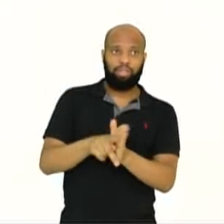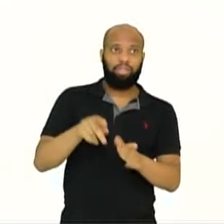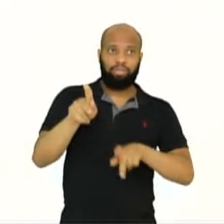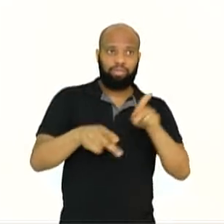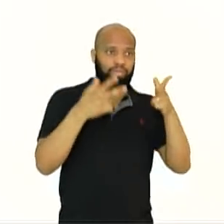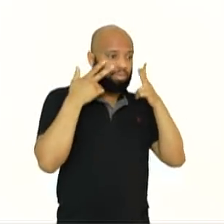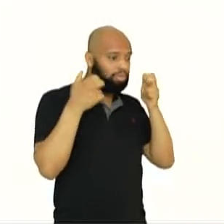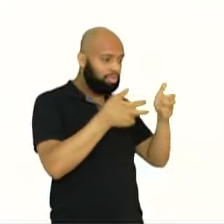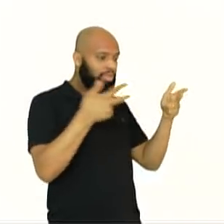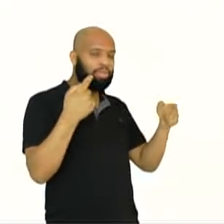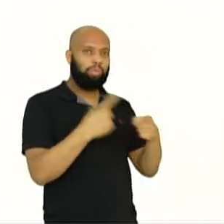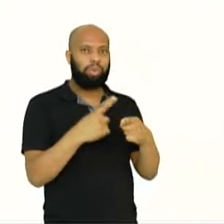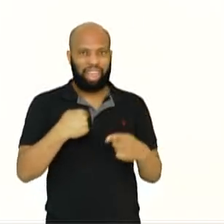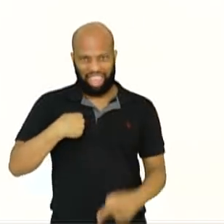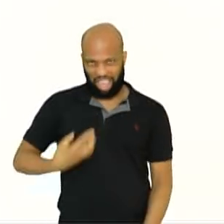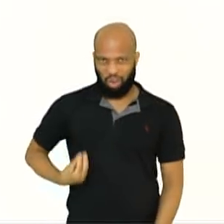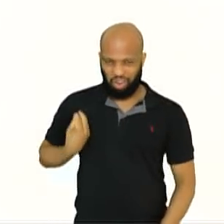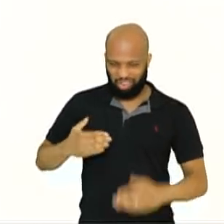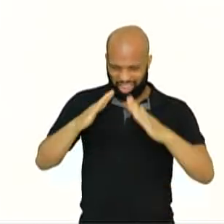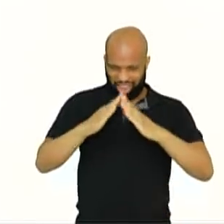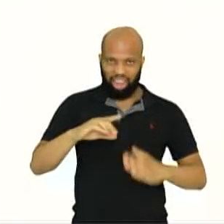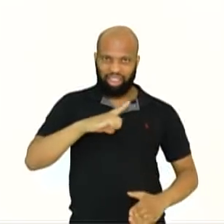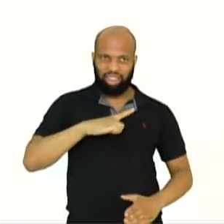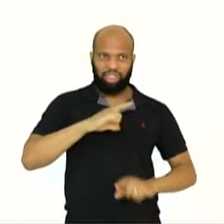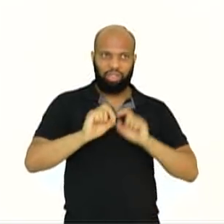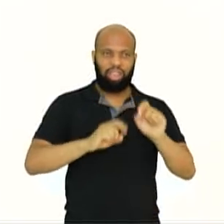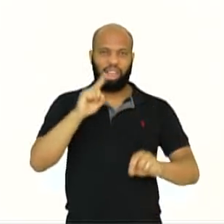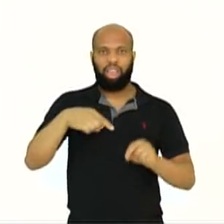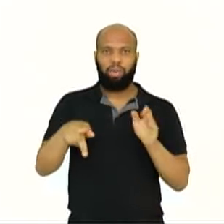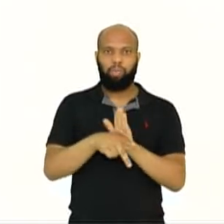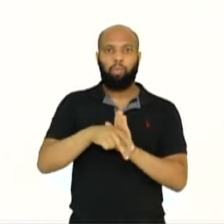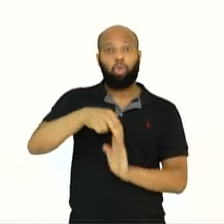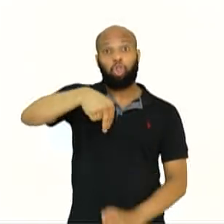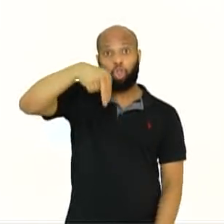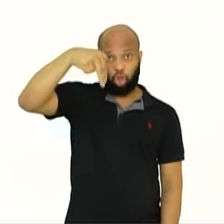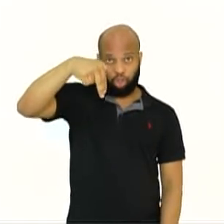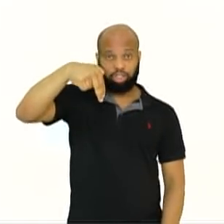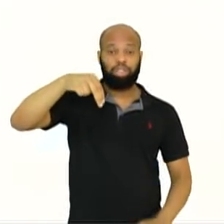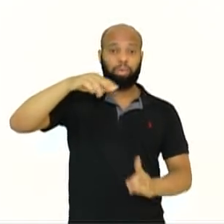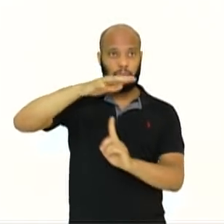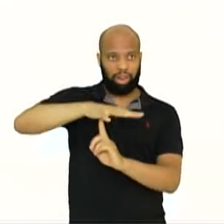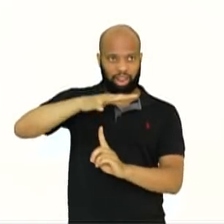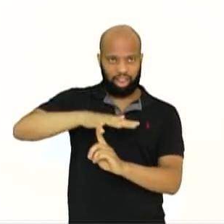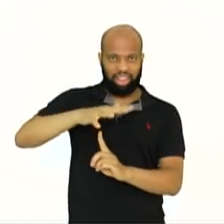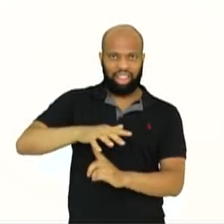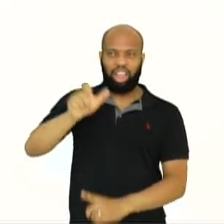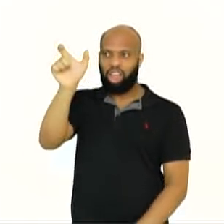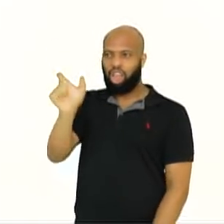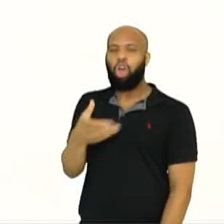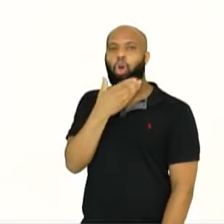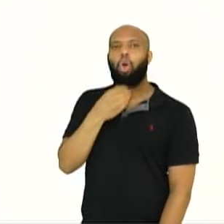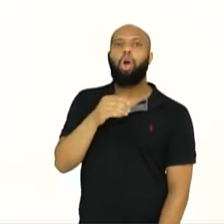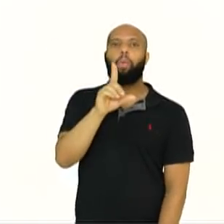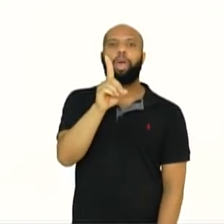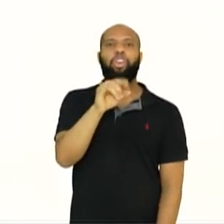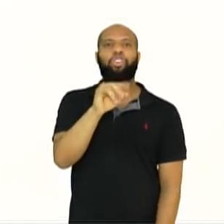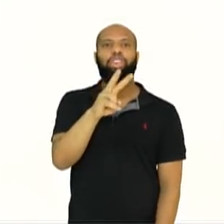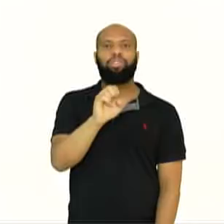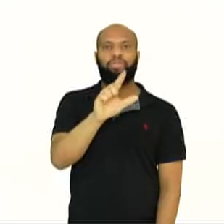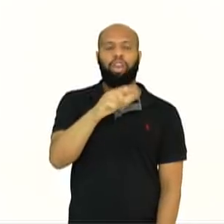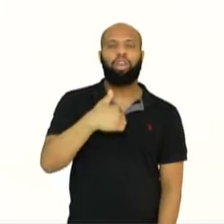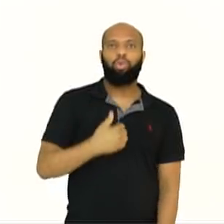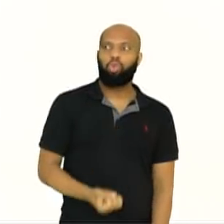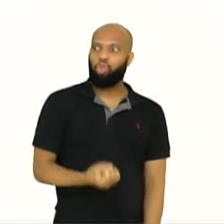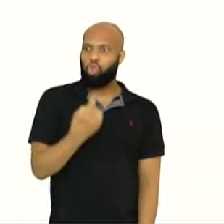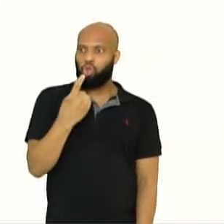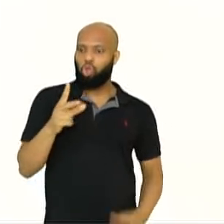região ali do norte do Paraná, né, o senhor Dival, e aqueles momentos históricos na produção da aula, assim, que a gente